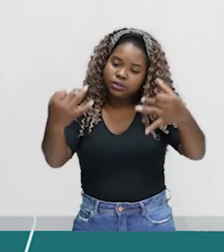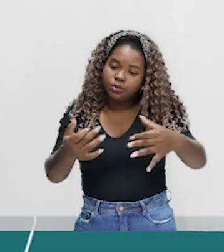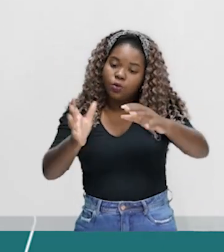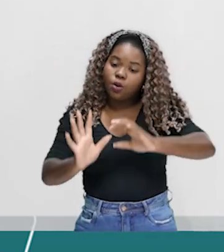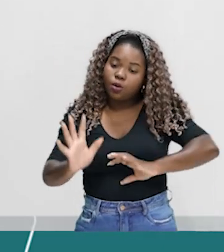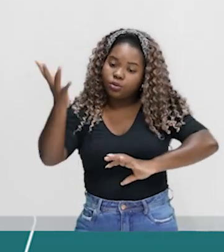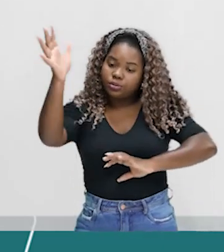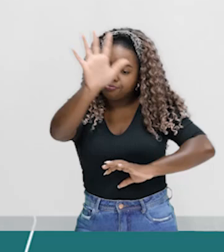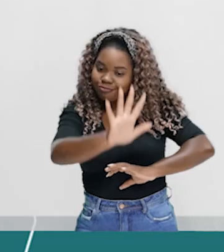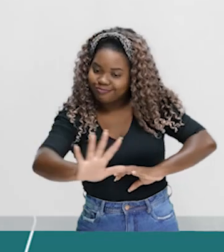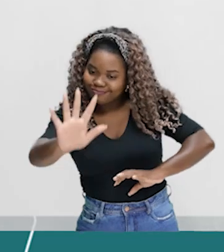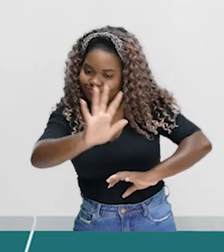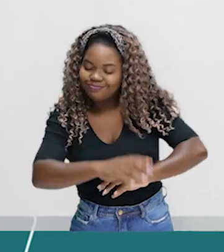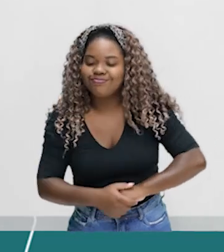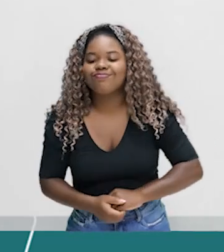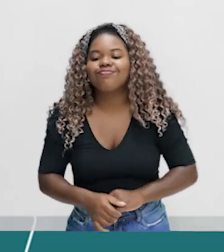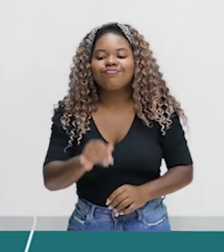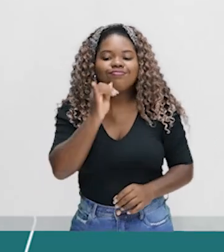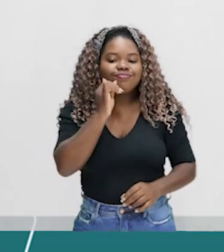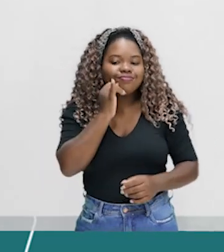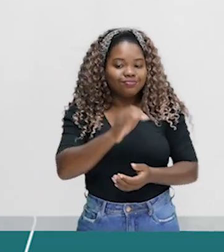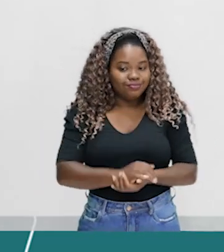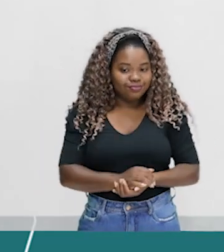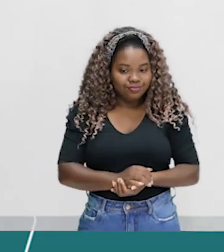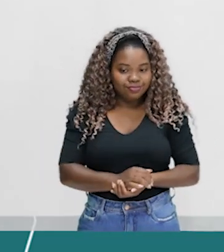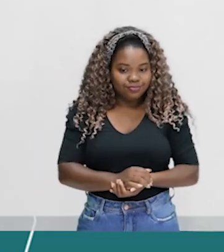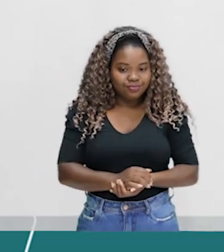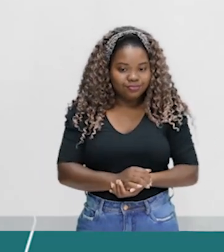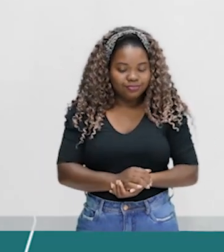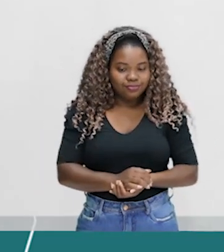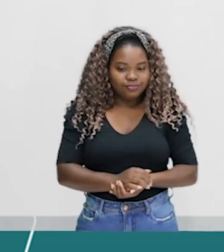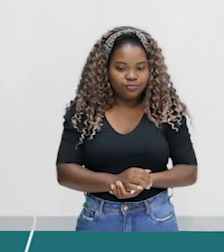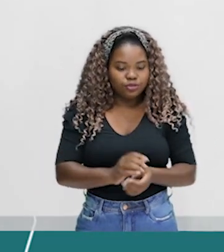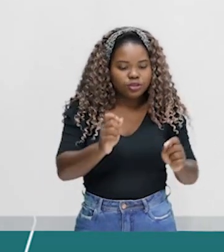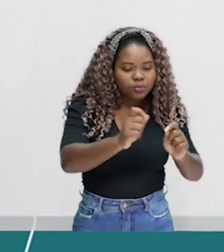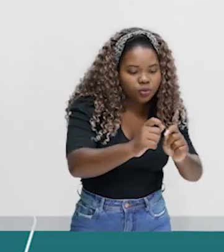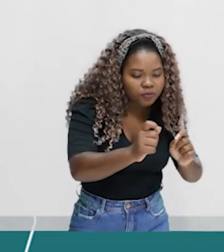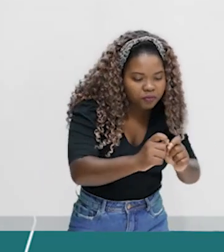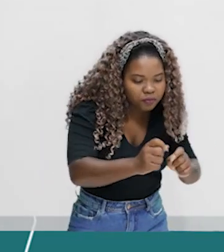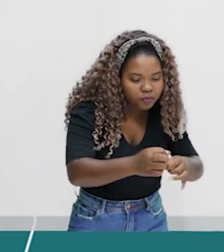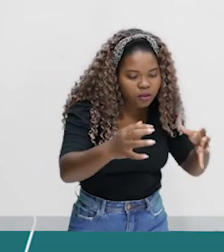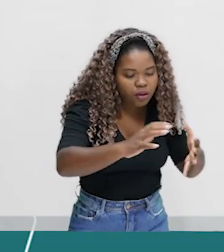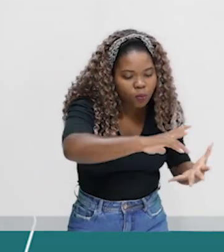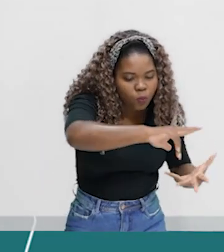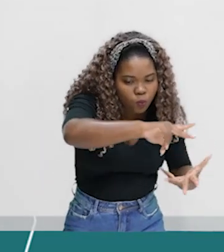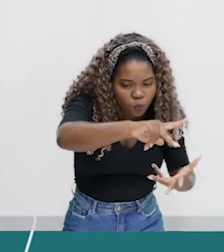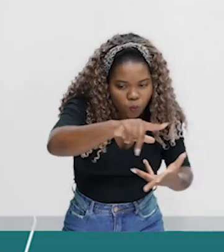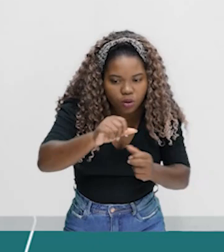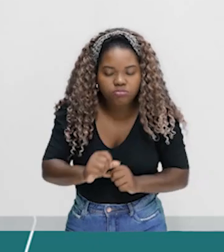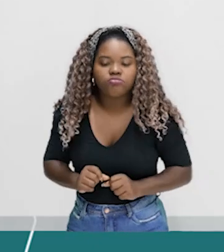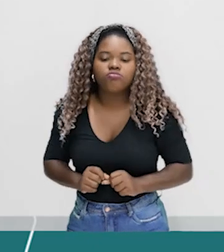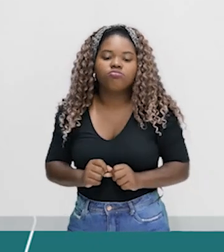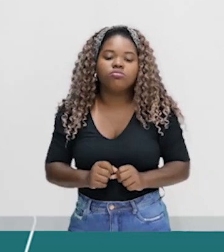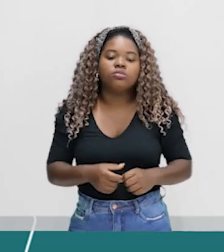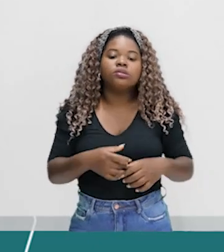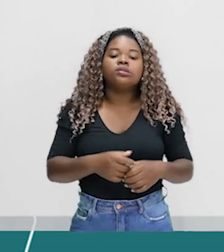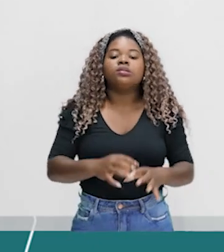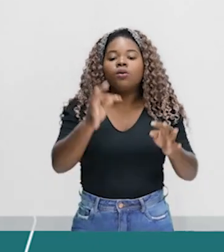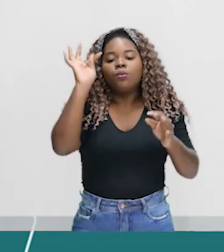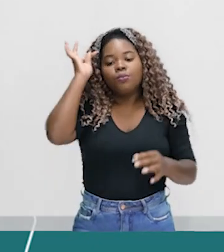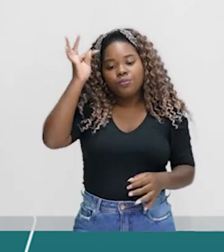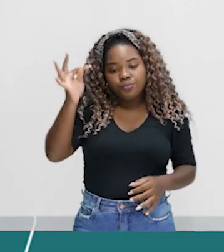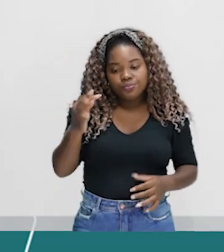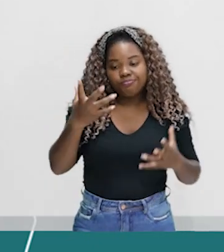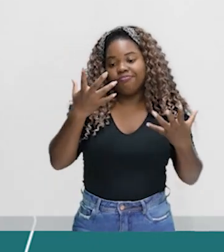Por exemplo, o evento que a gente está tentando falar aqui é a origem do universo. Então, a teoria do Big Bang ela é a